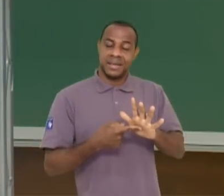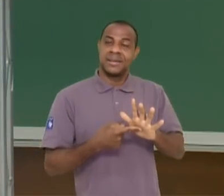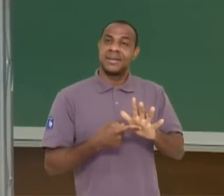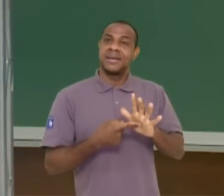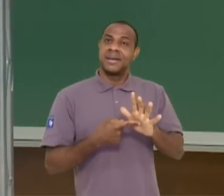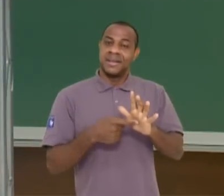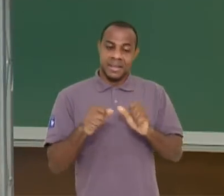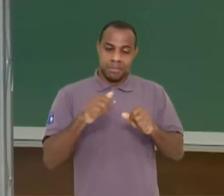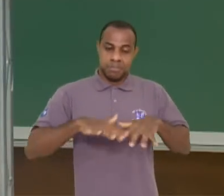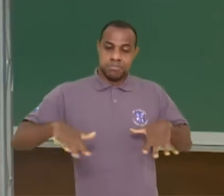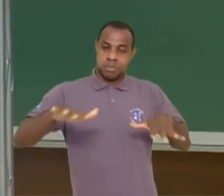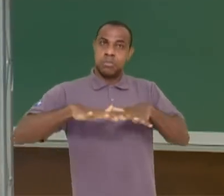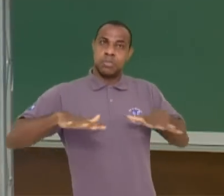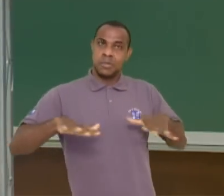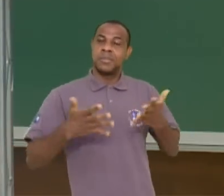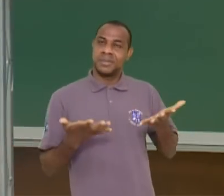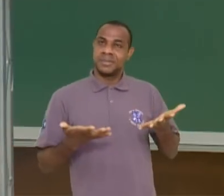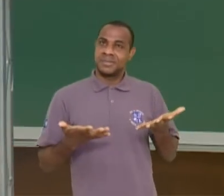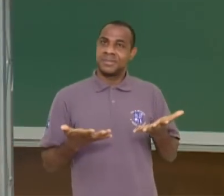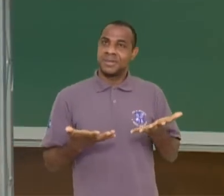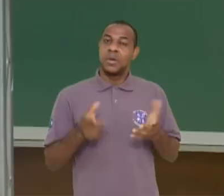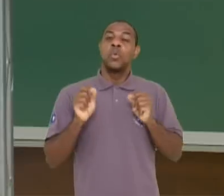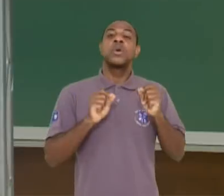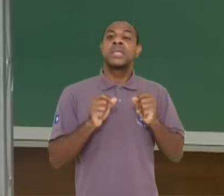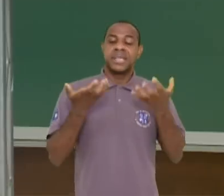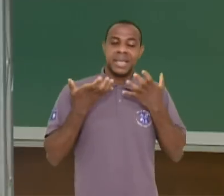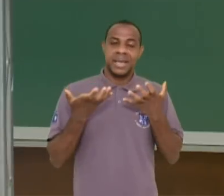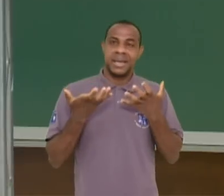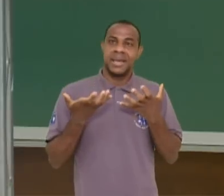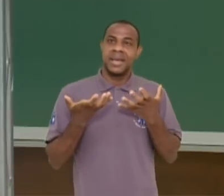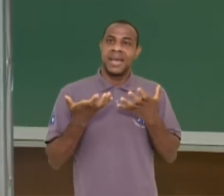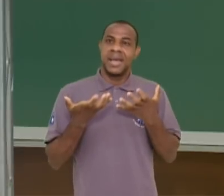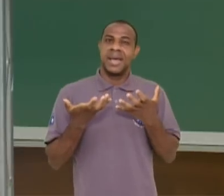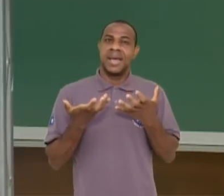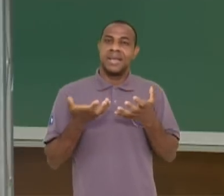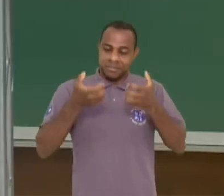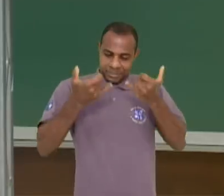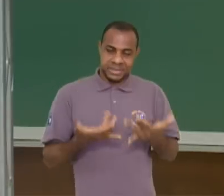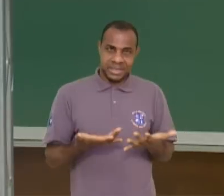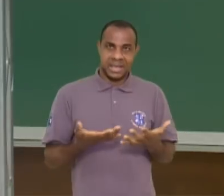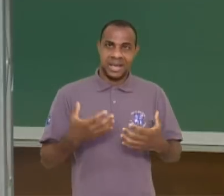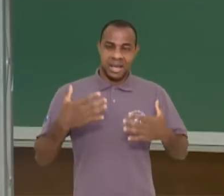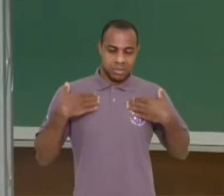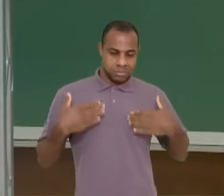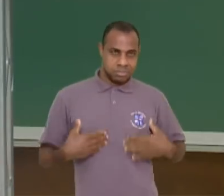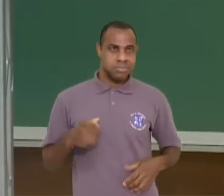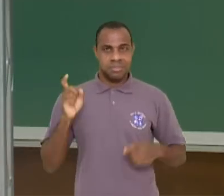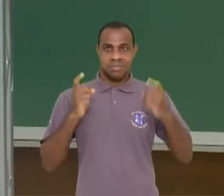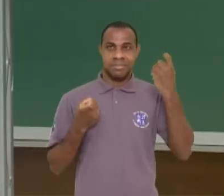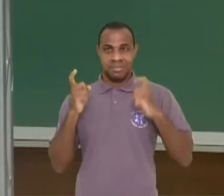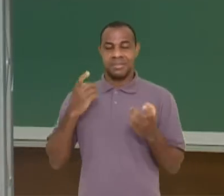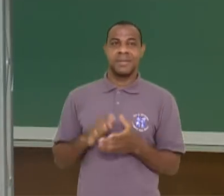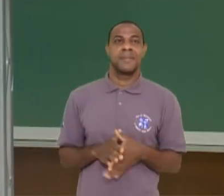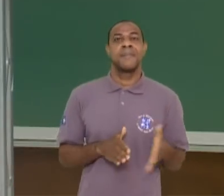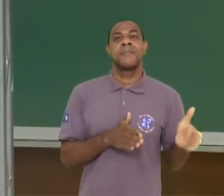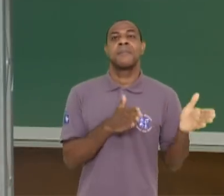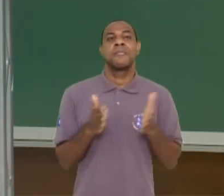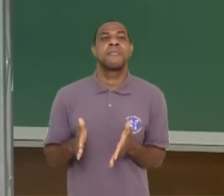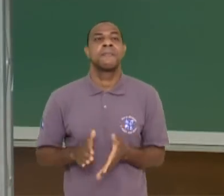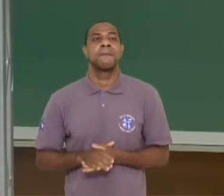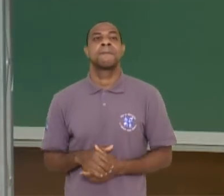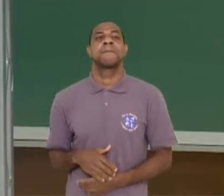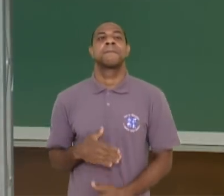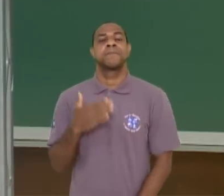Já na forma abstrata já pode haver mais interpretações, né? Então a apresentação não se preocupa tanto em